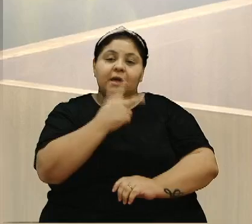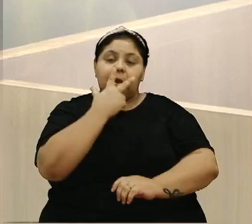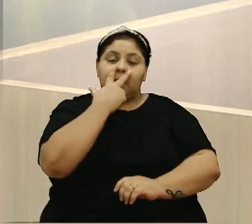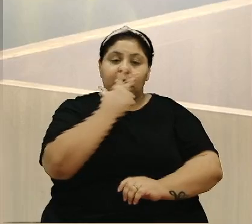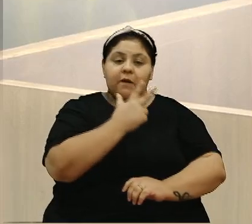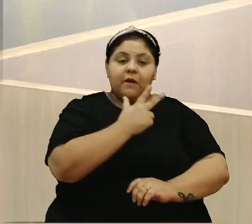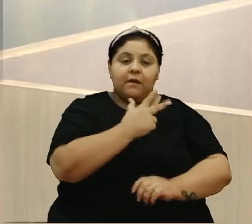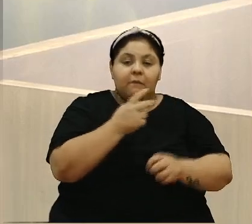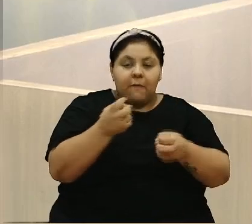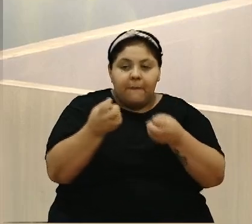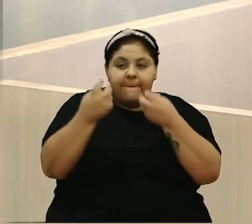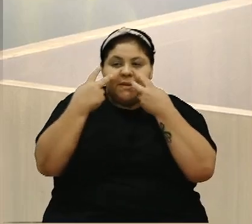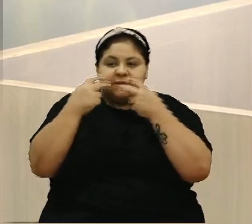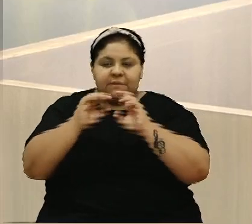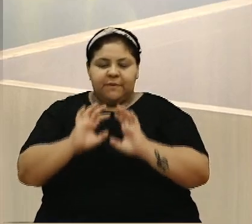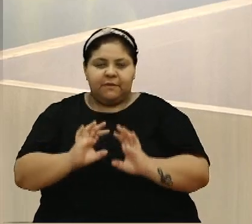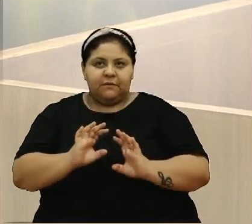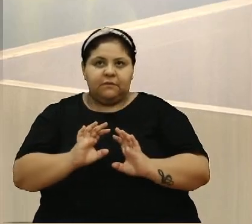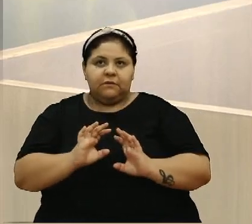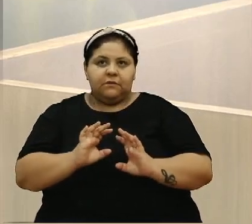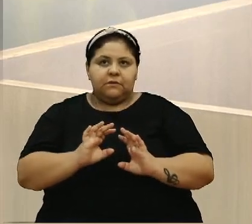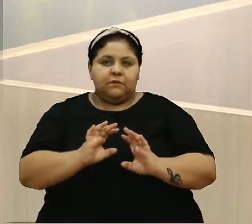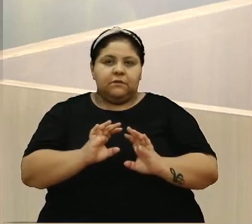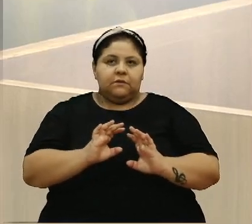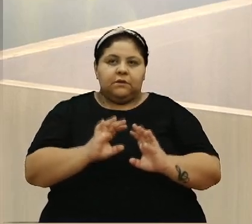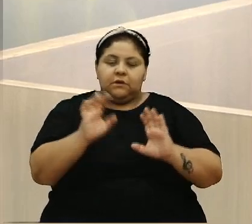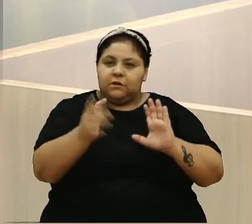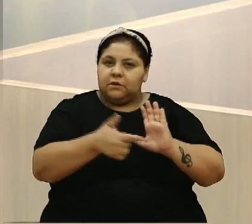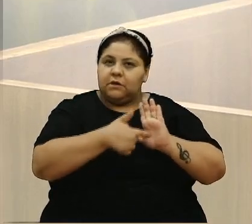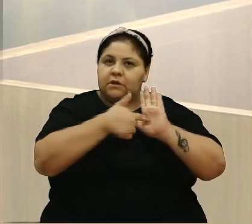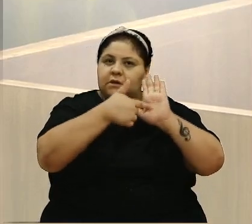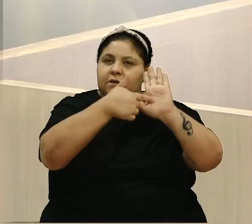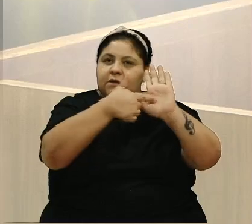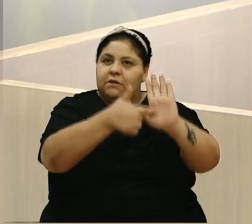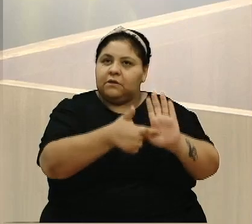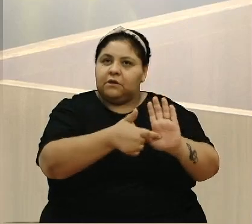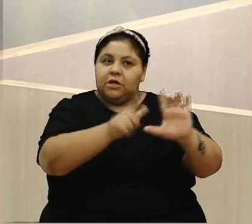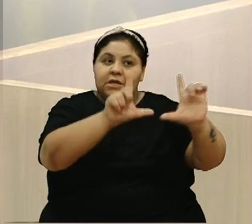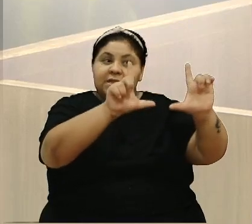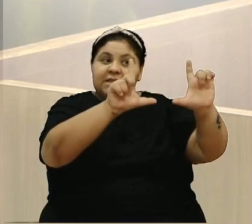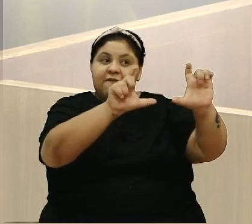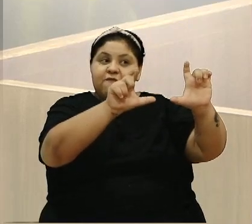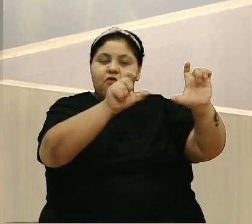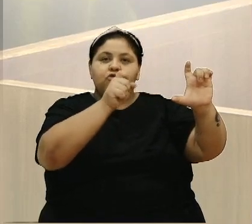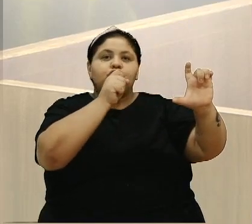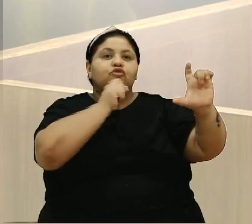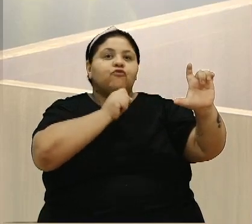é perceber-se. Na estampa do retrato dos avós.